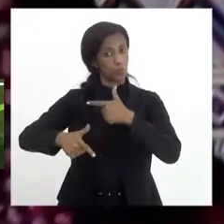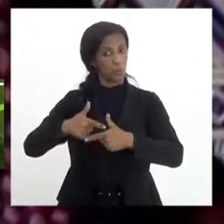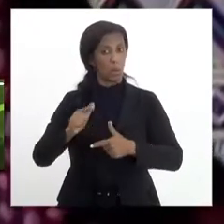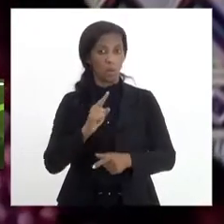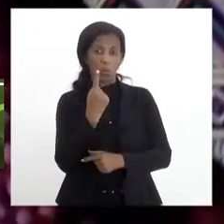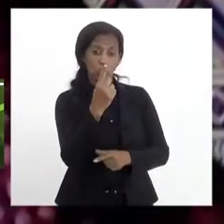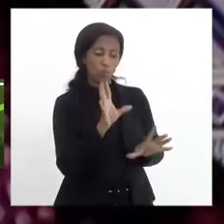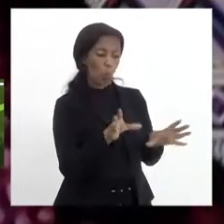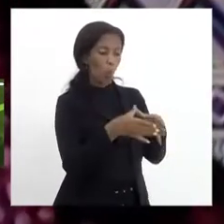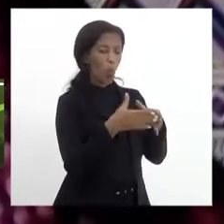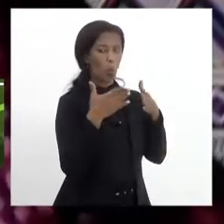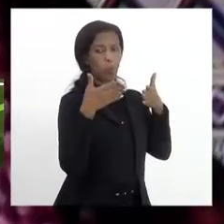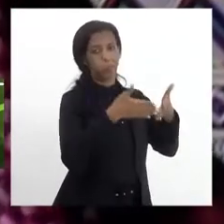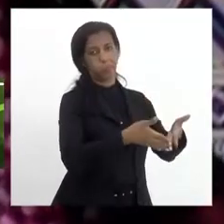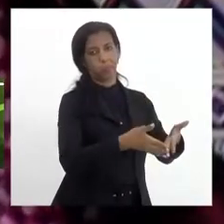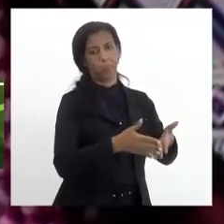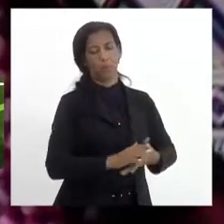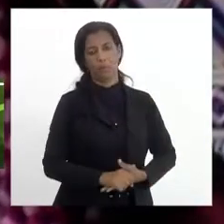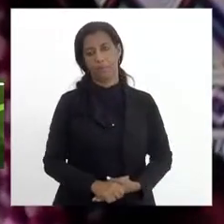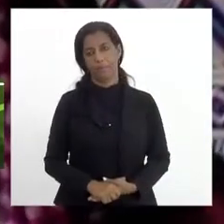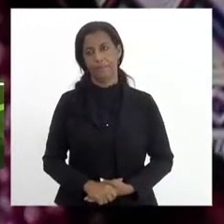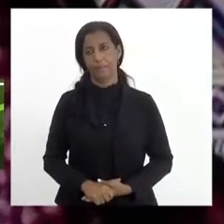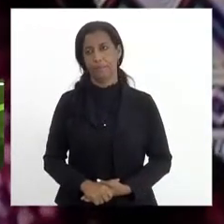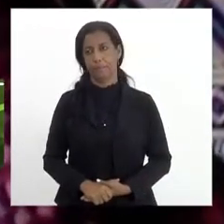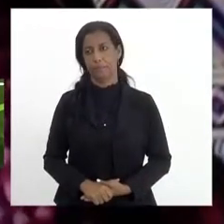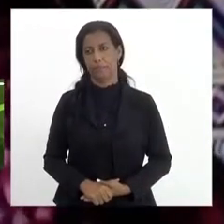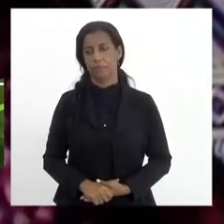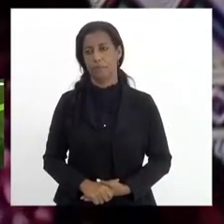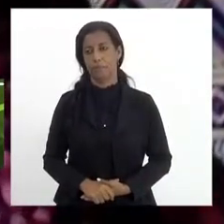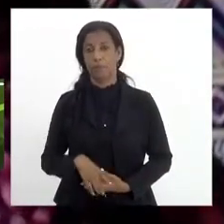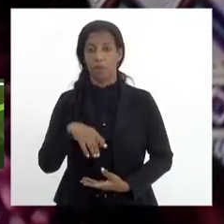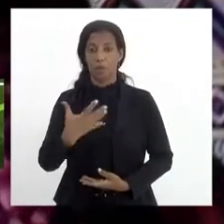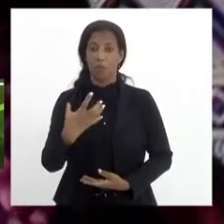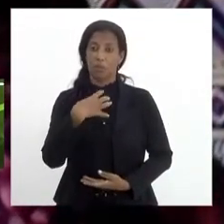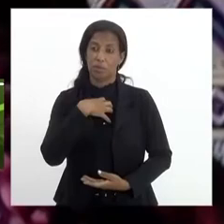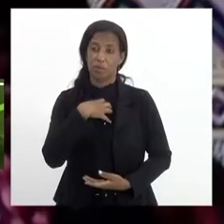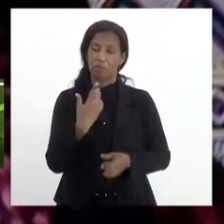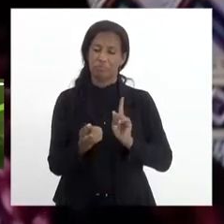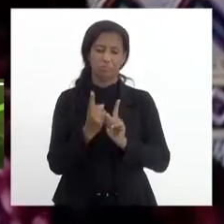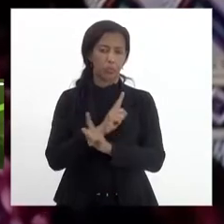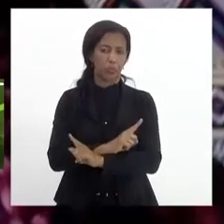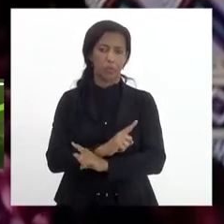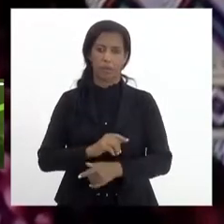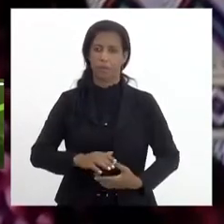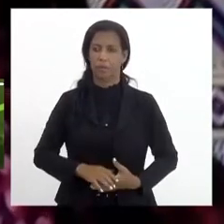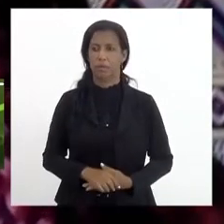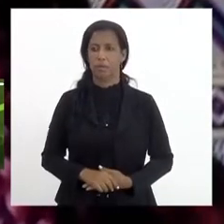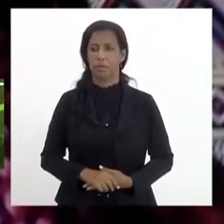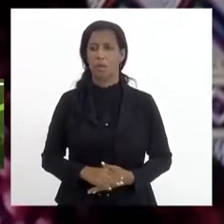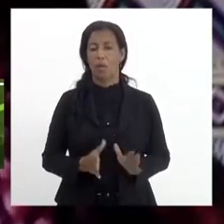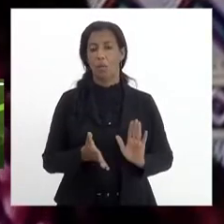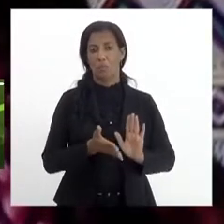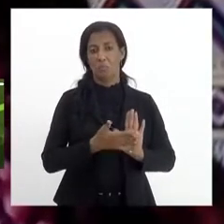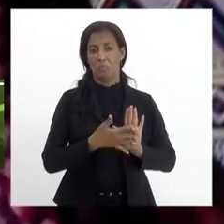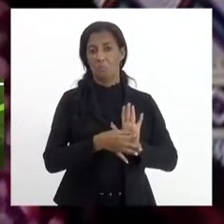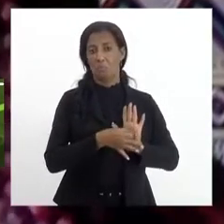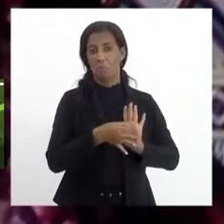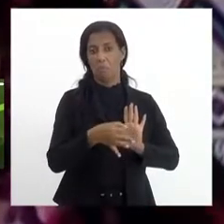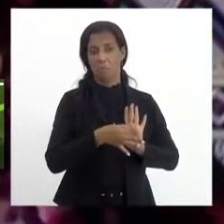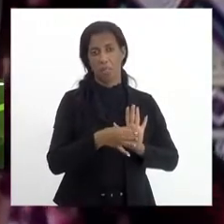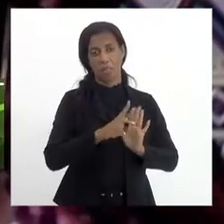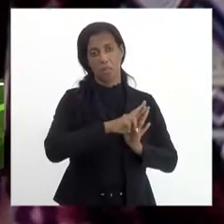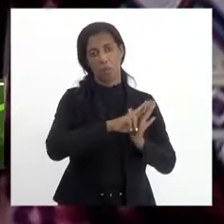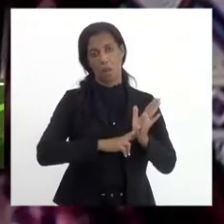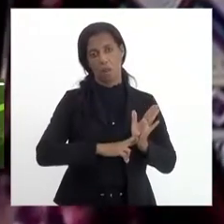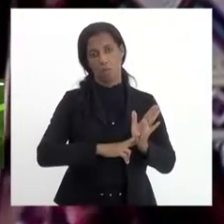uma categoria específica. Então, nesse sentido, eu sou contrária ao parecer emitido pelo